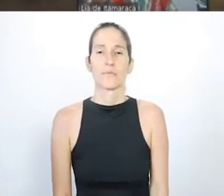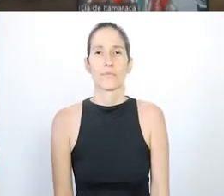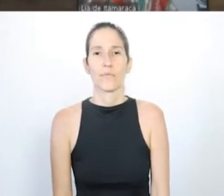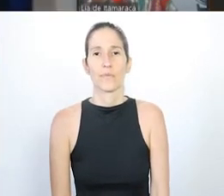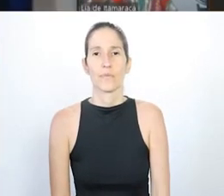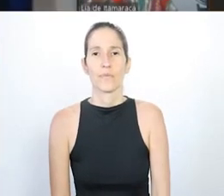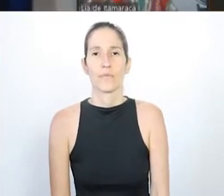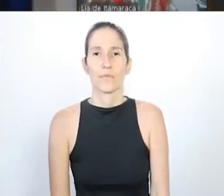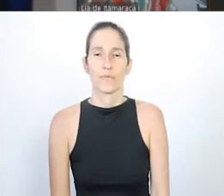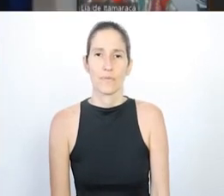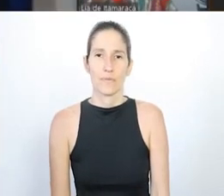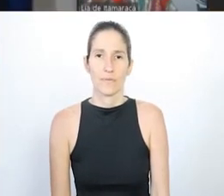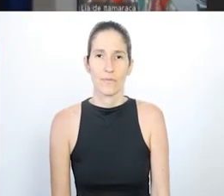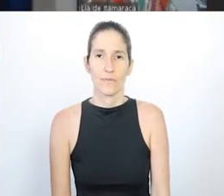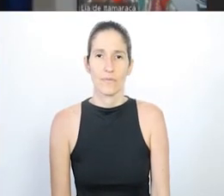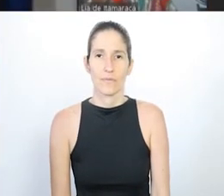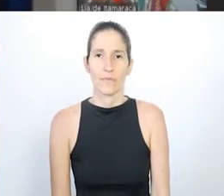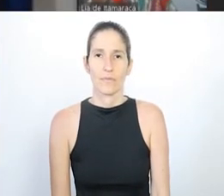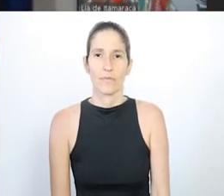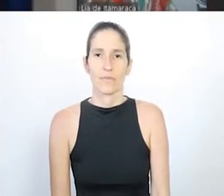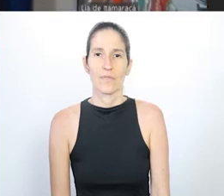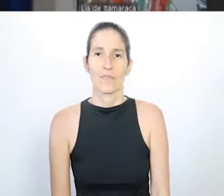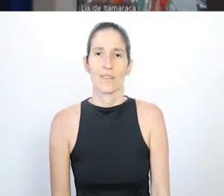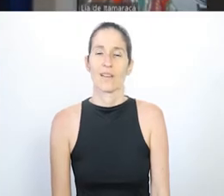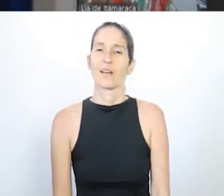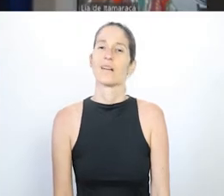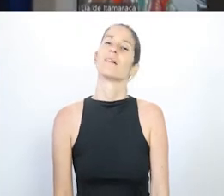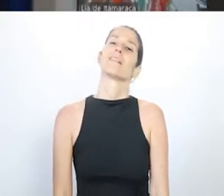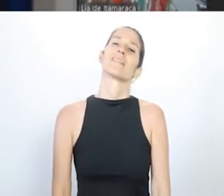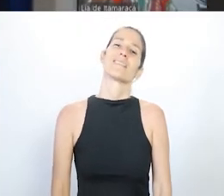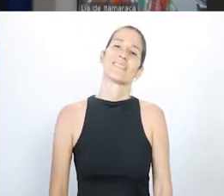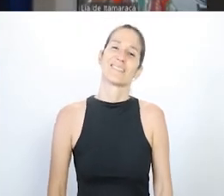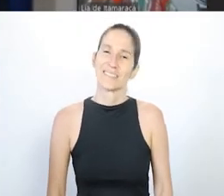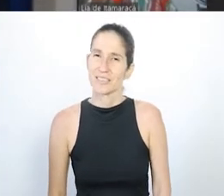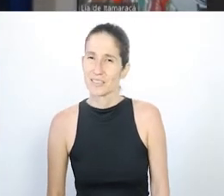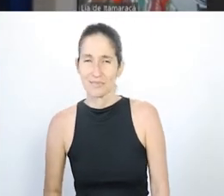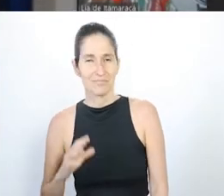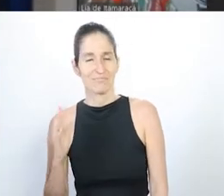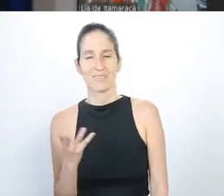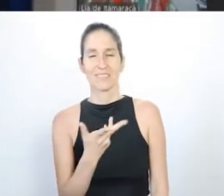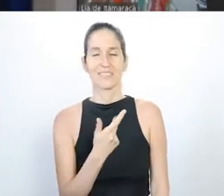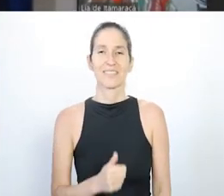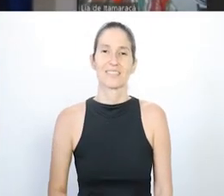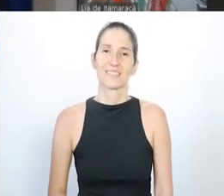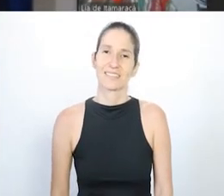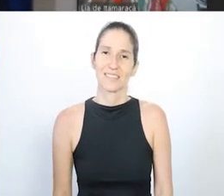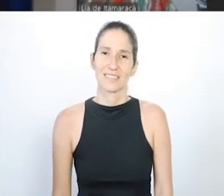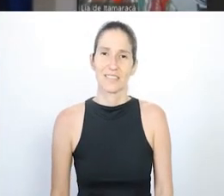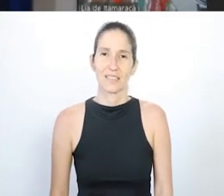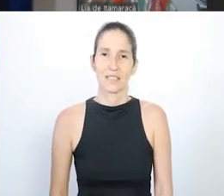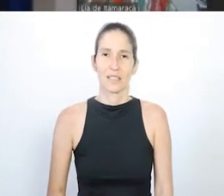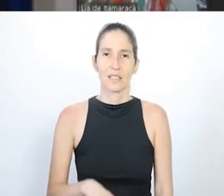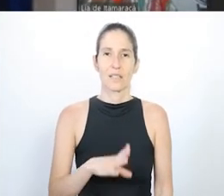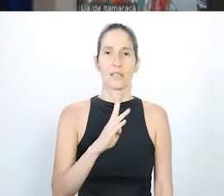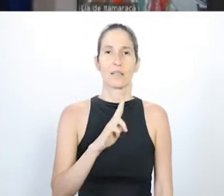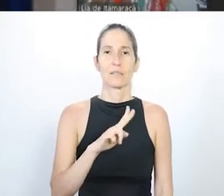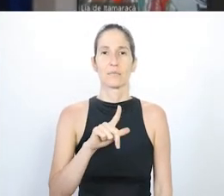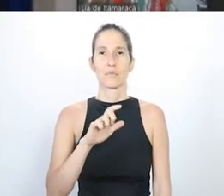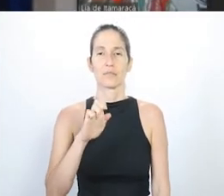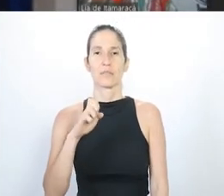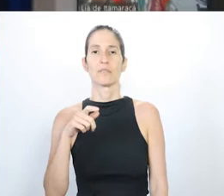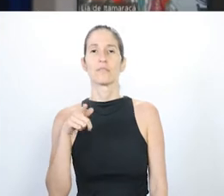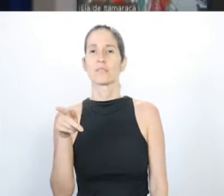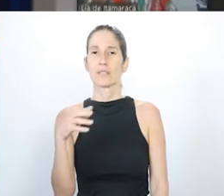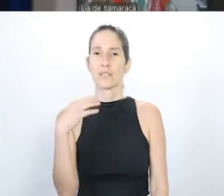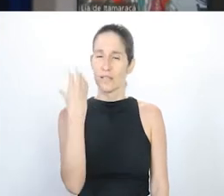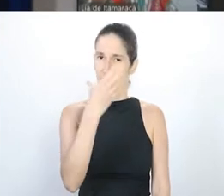Ô, meu Deus do céu! Ô, Bully! Oi. Você estava cantando isso e tinha um camarada